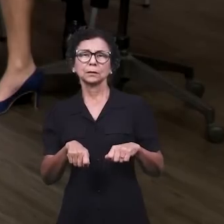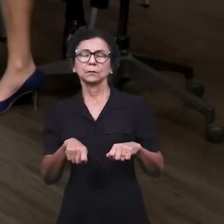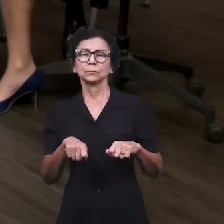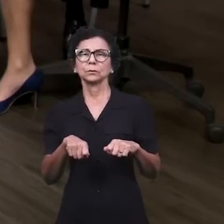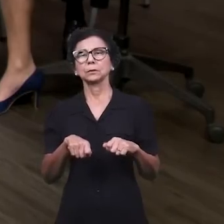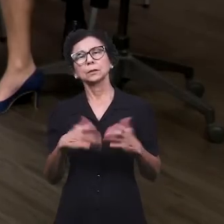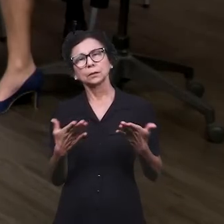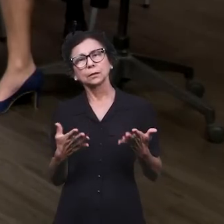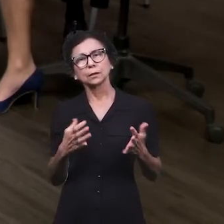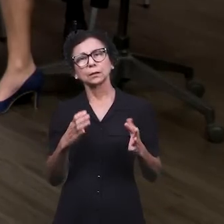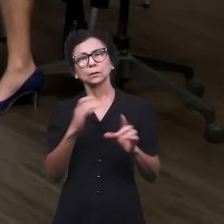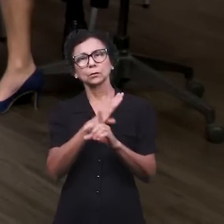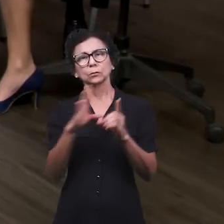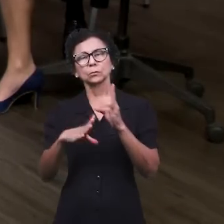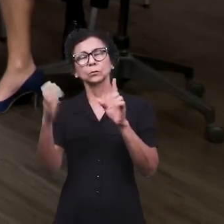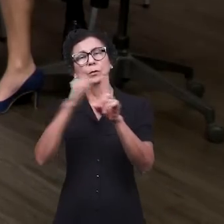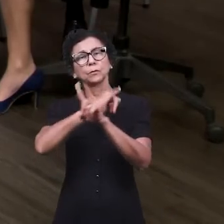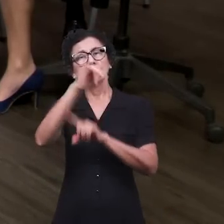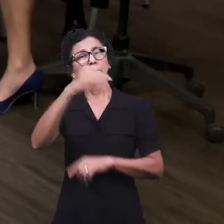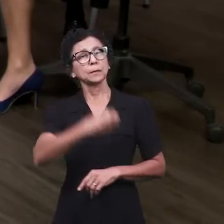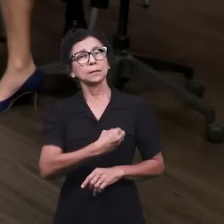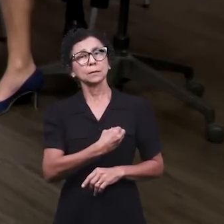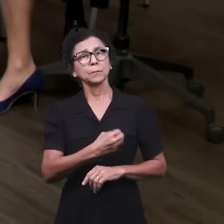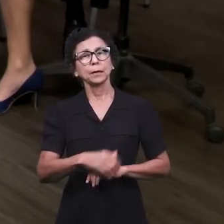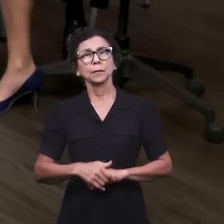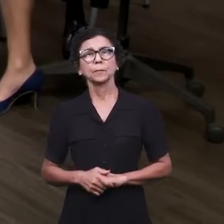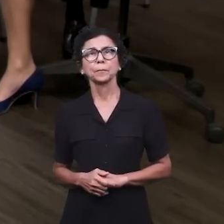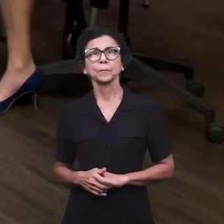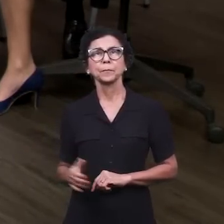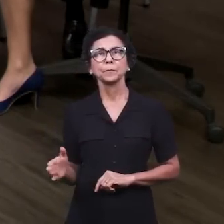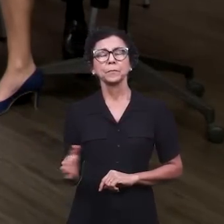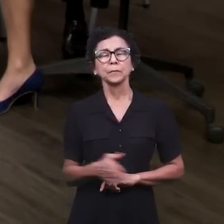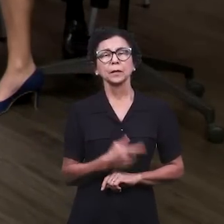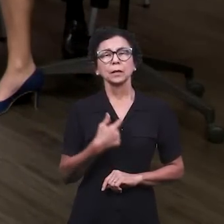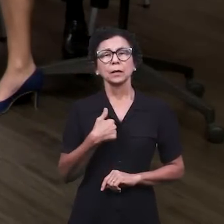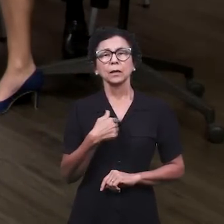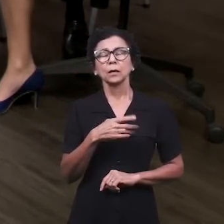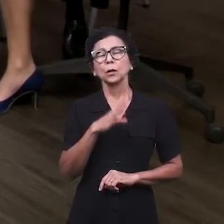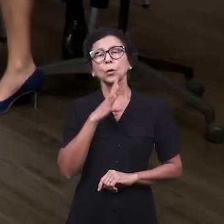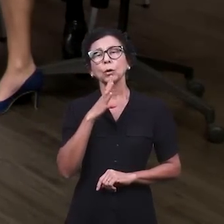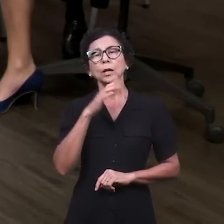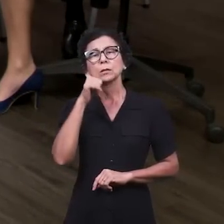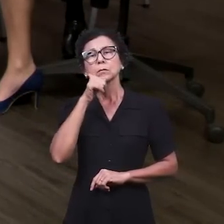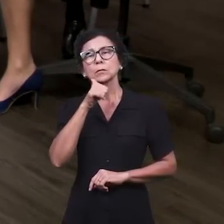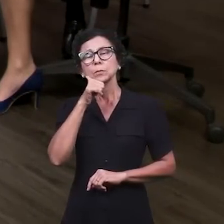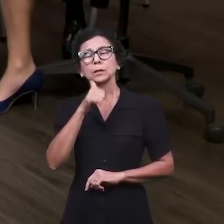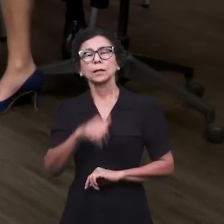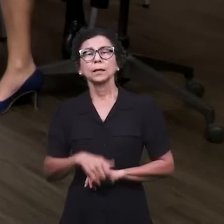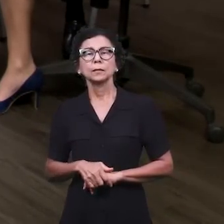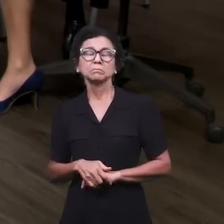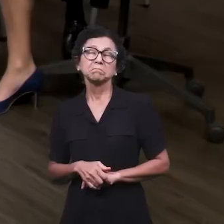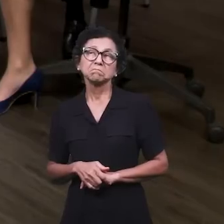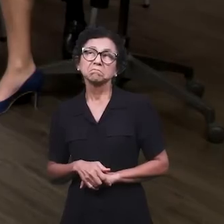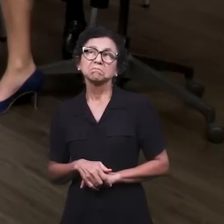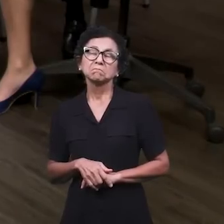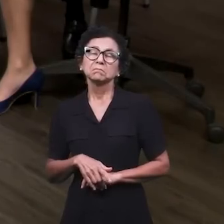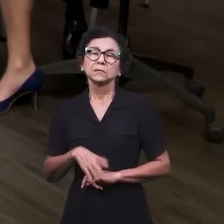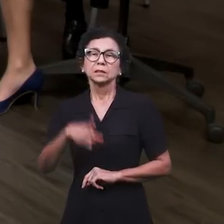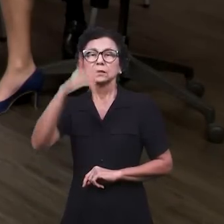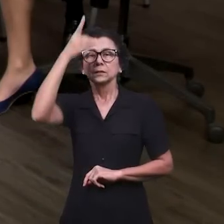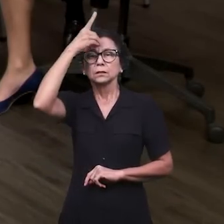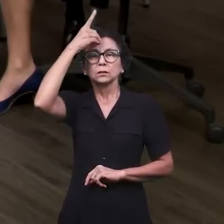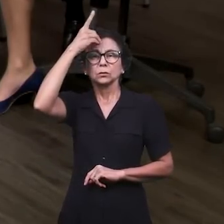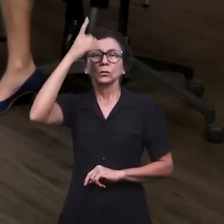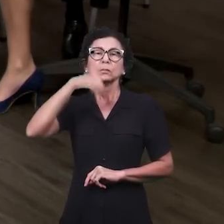gente chama de culto profético, todas ela tinha dons. Ela entrava no grupo todo, não tem problema nenhum, qualquer um pode ir. Agora,